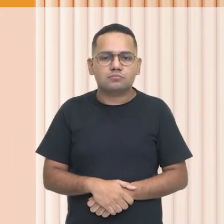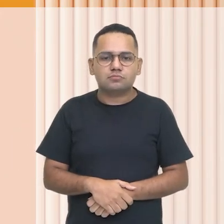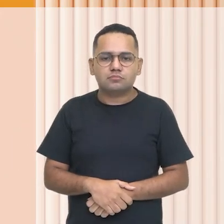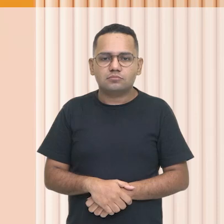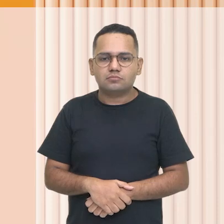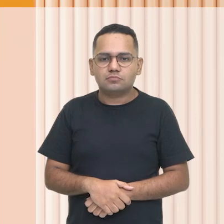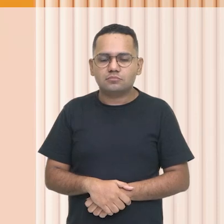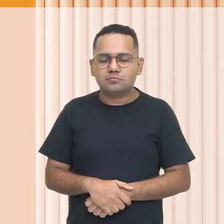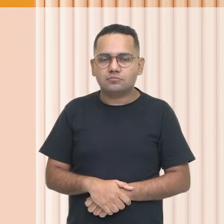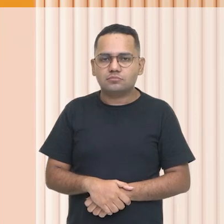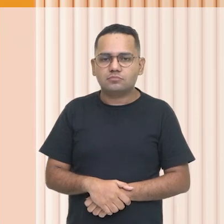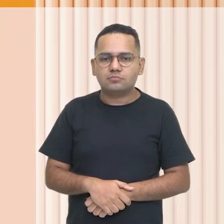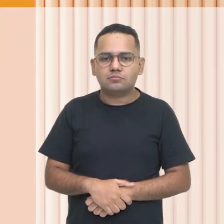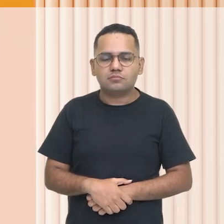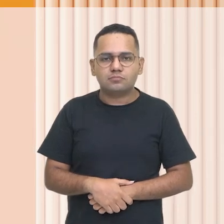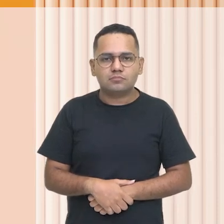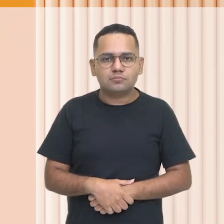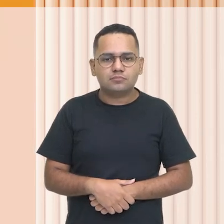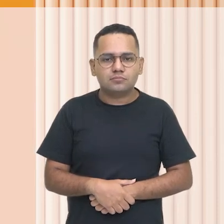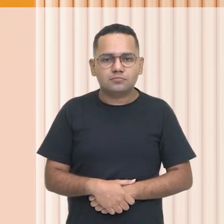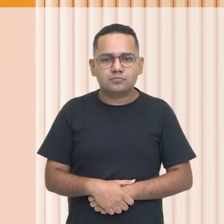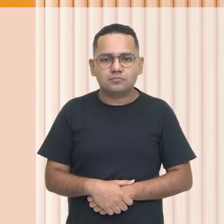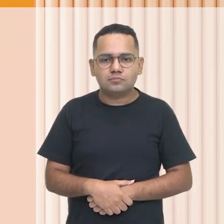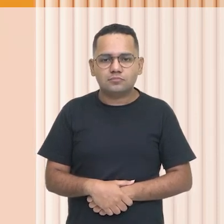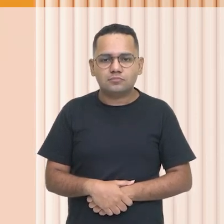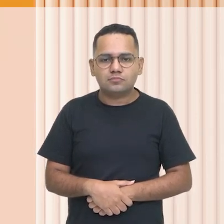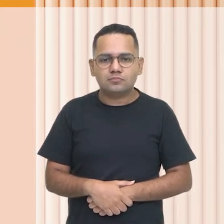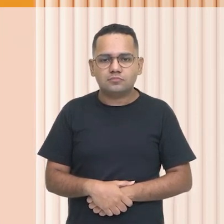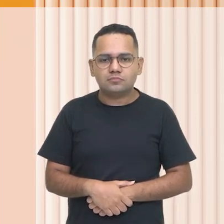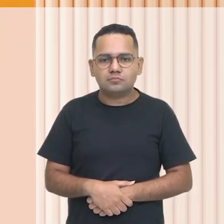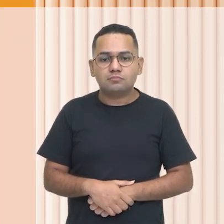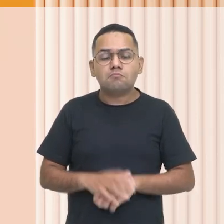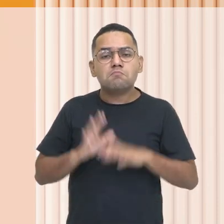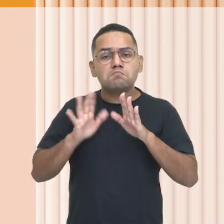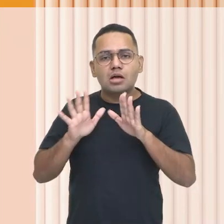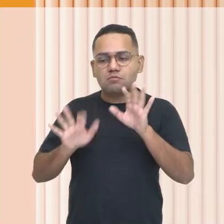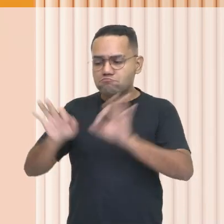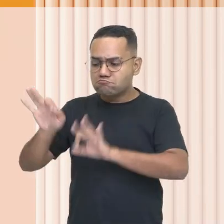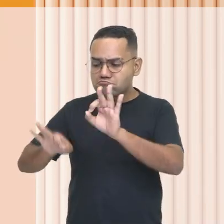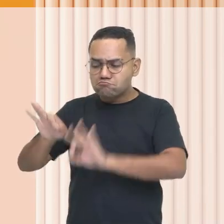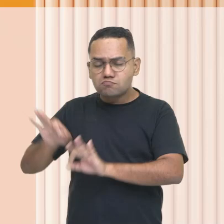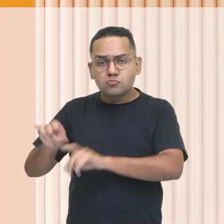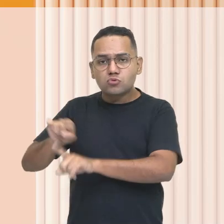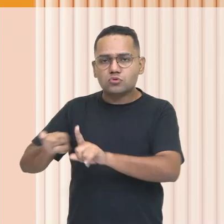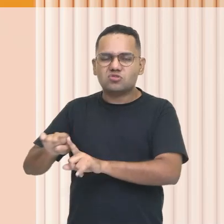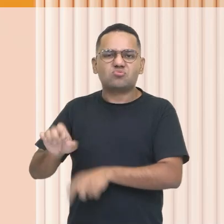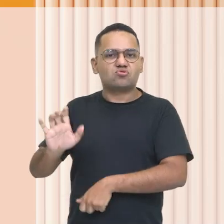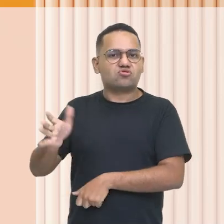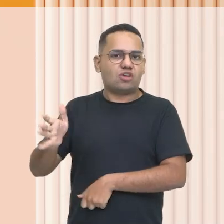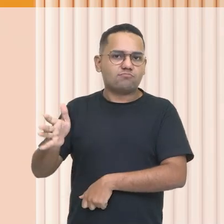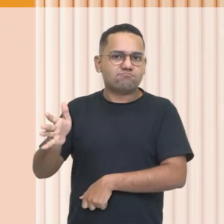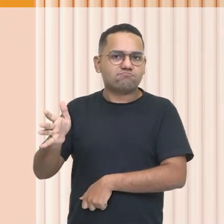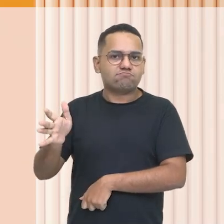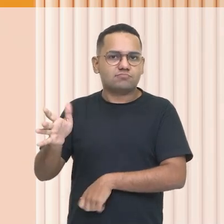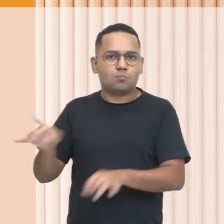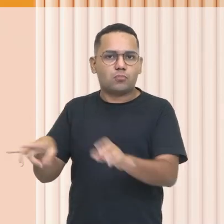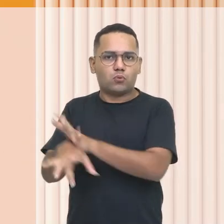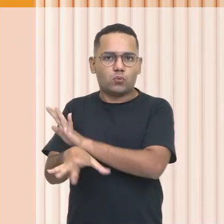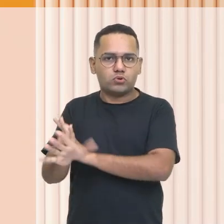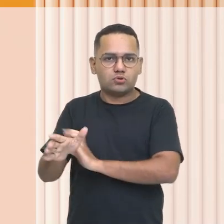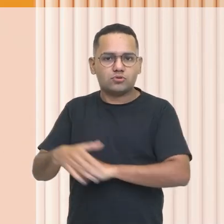Gana, assim como, né, compreender que já existia uma organização social, e